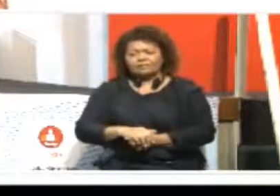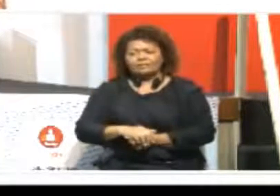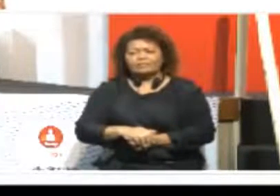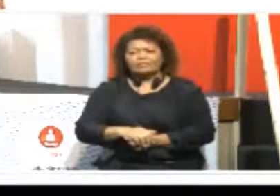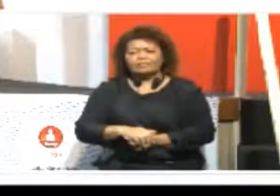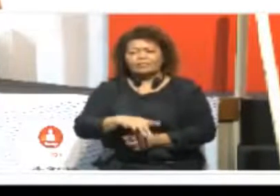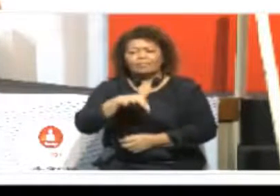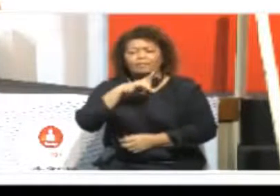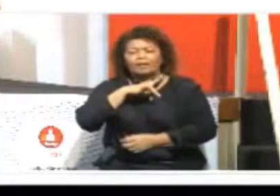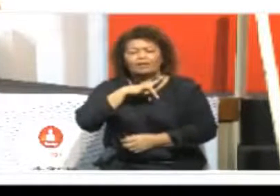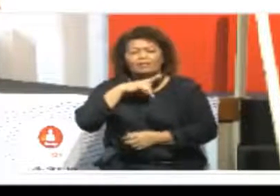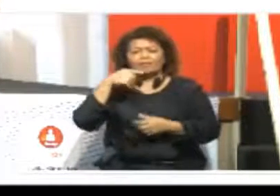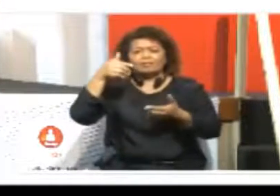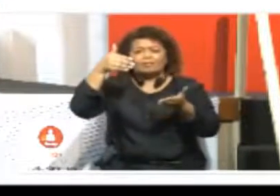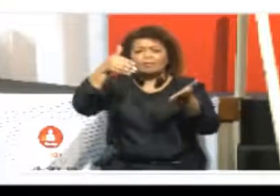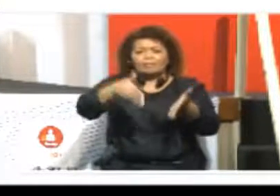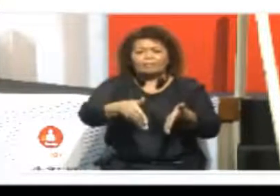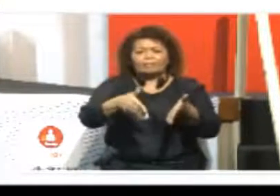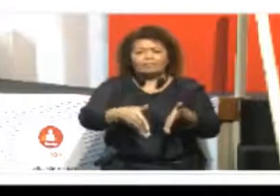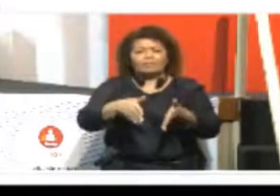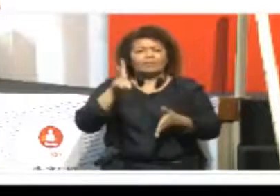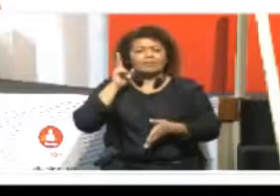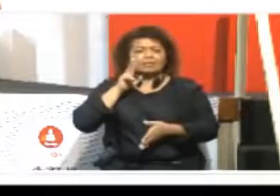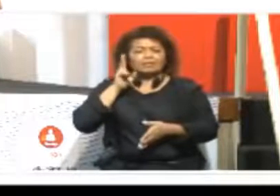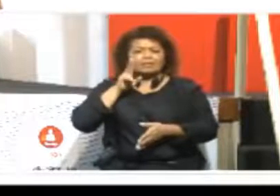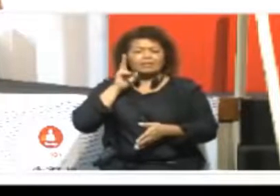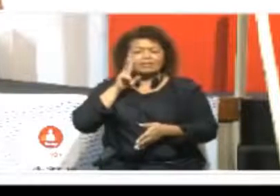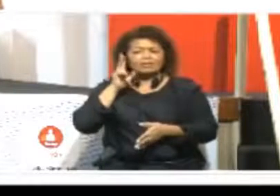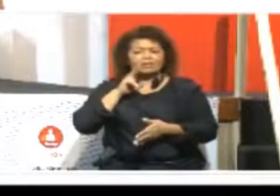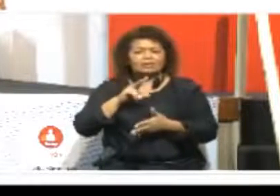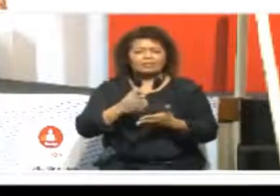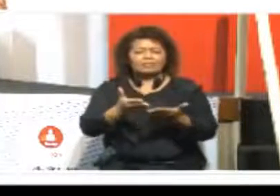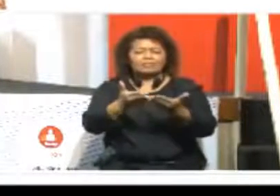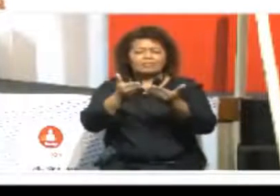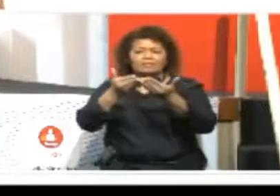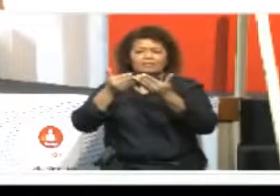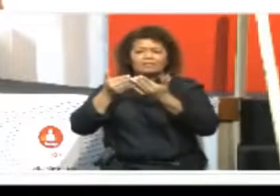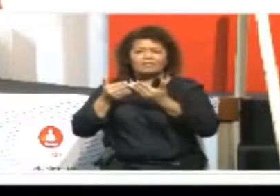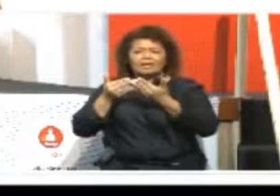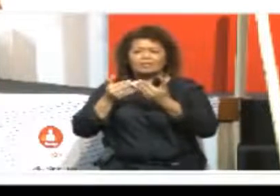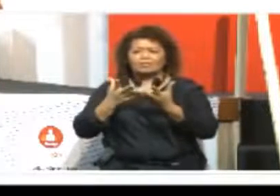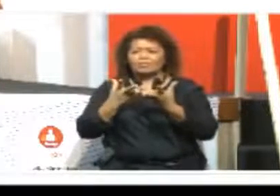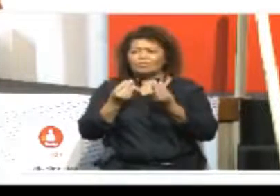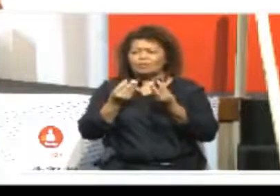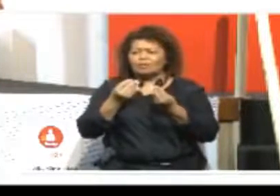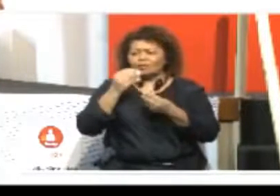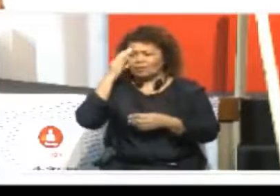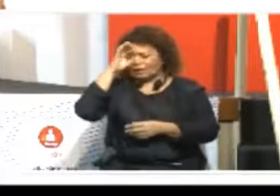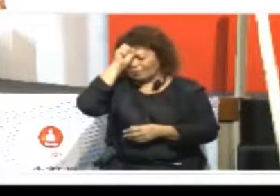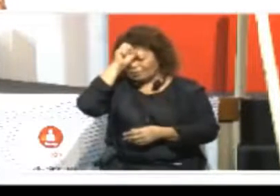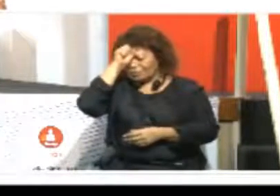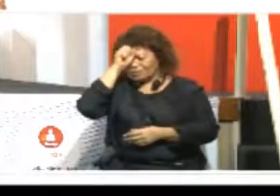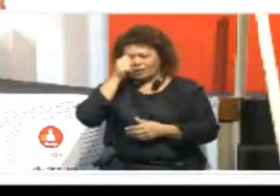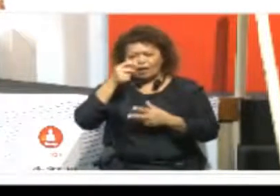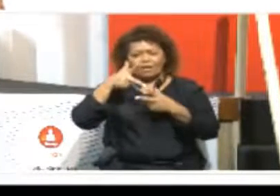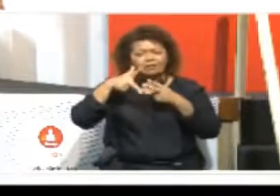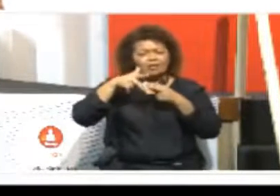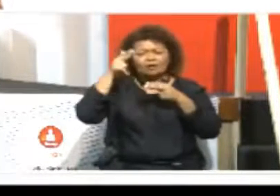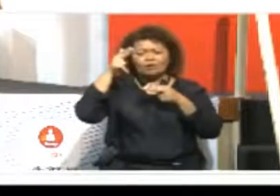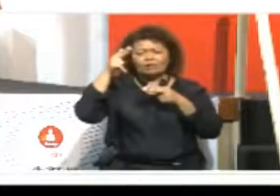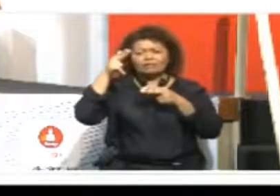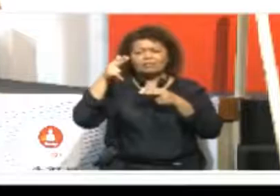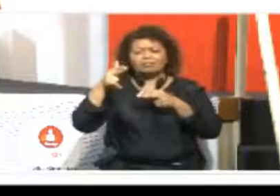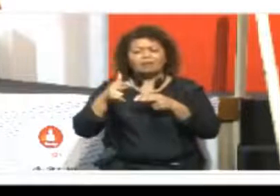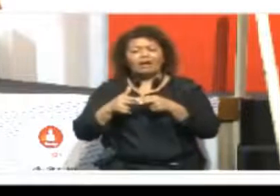Tendo feito parte dessa história, fui também beneficiada pelo muito que aqui aprendi, sem contar as amizades profundas que